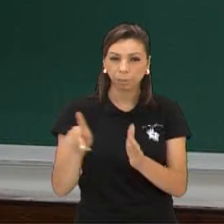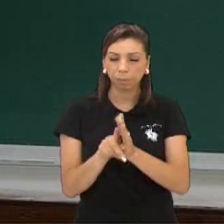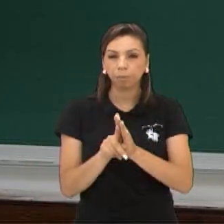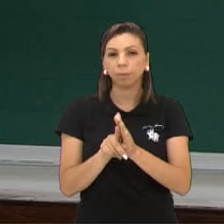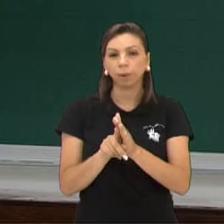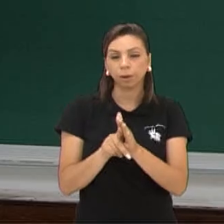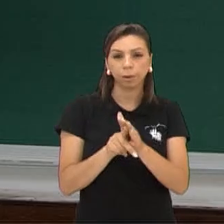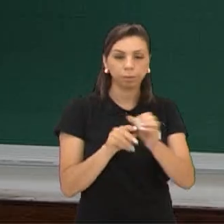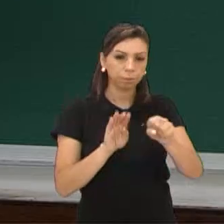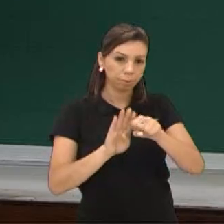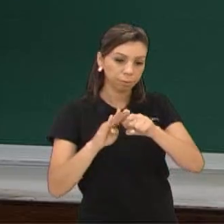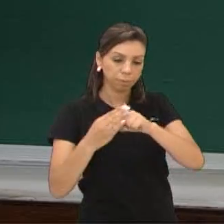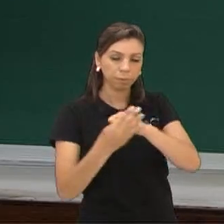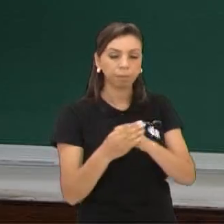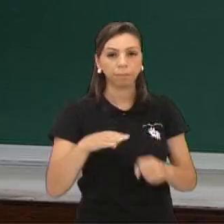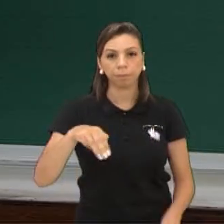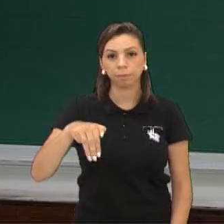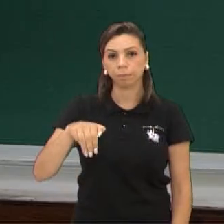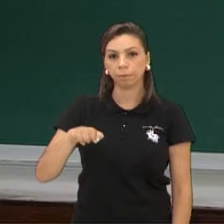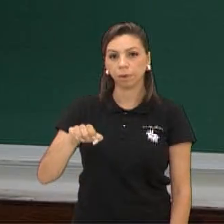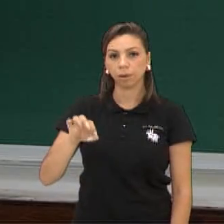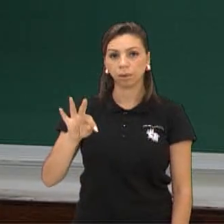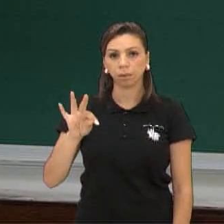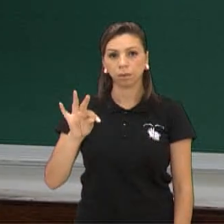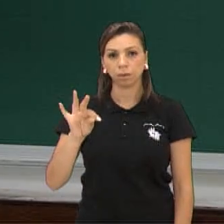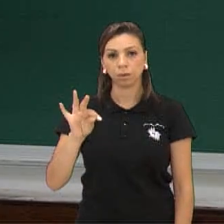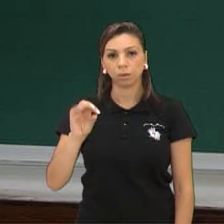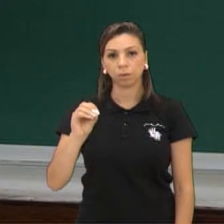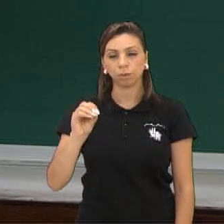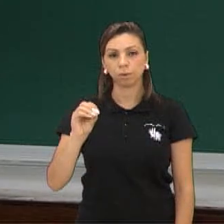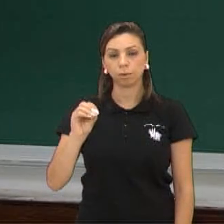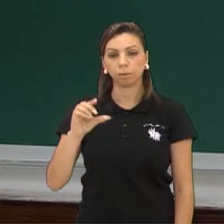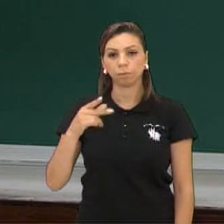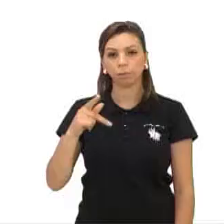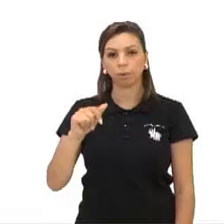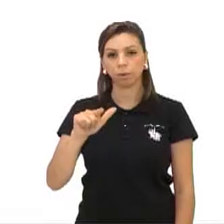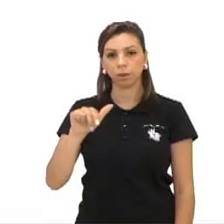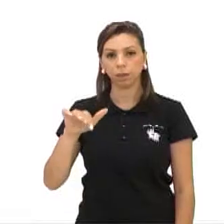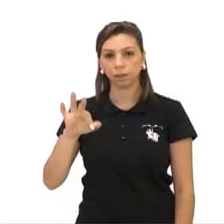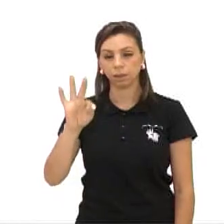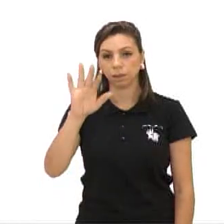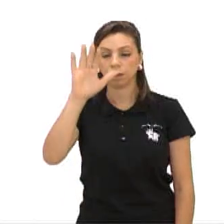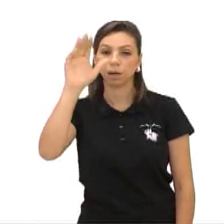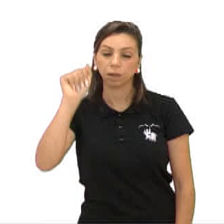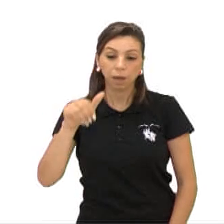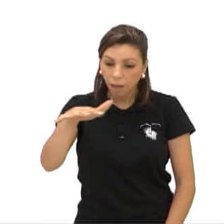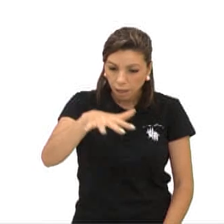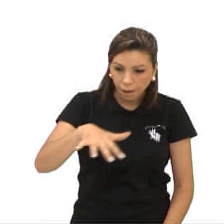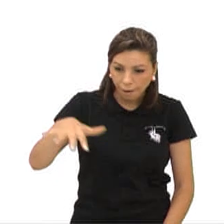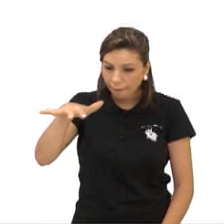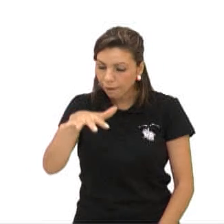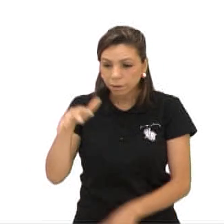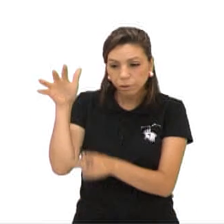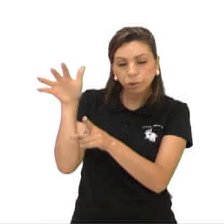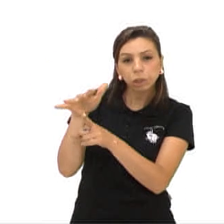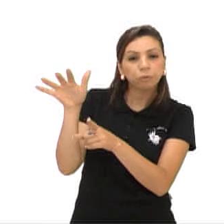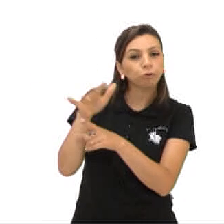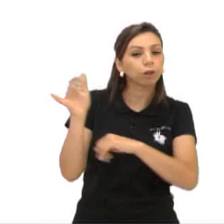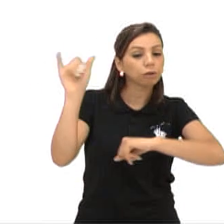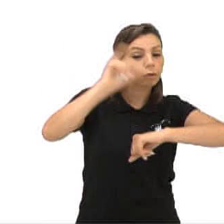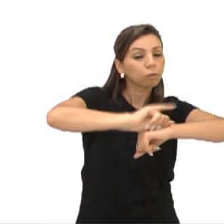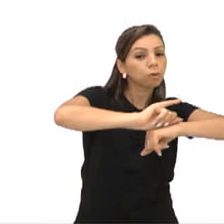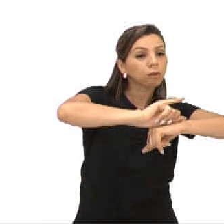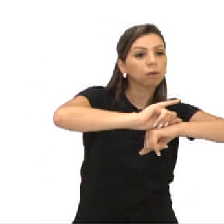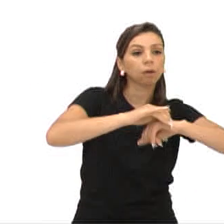metropolitana, a região metropolitana com aquela área de influência a partir da metrópole. E no estado do Paraná a gente percebe que existe